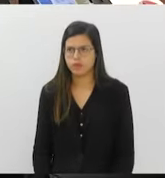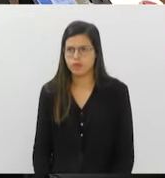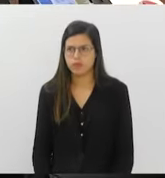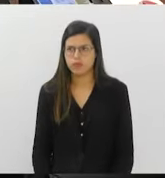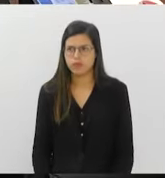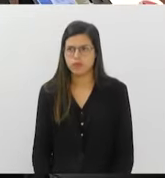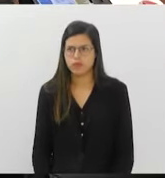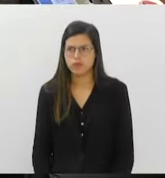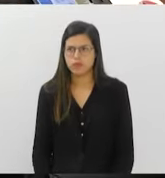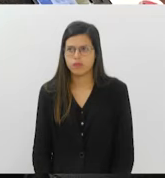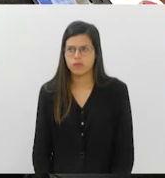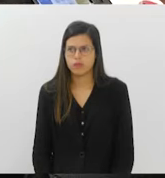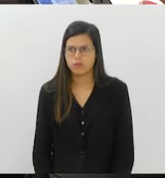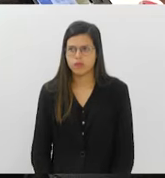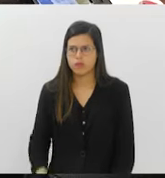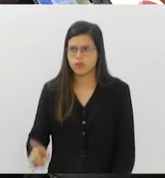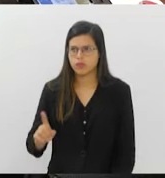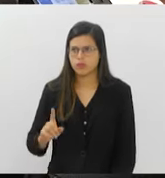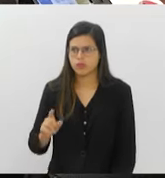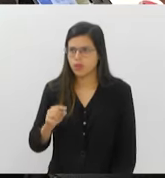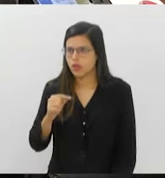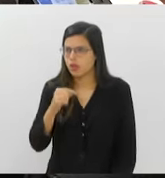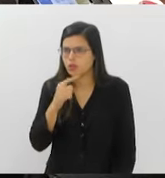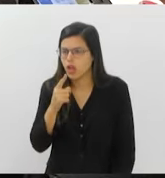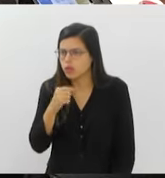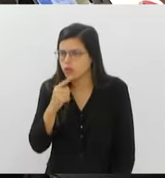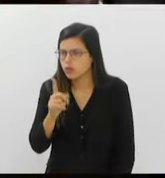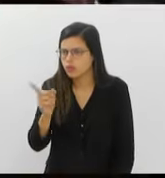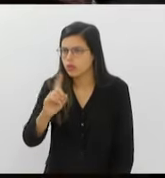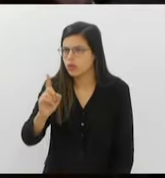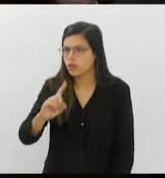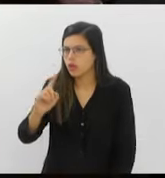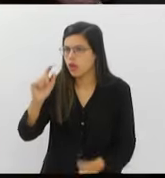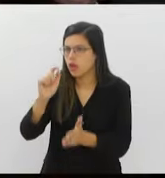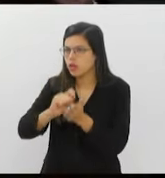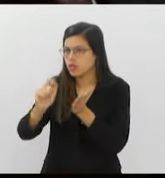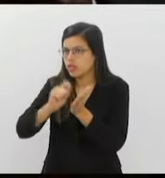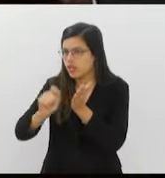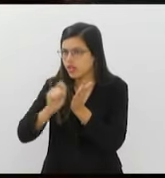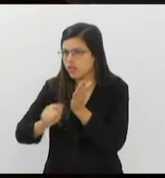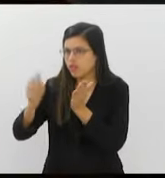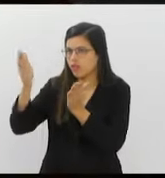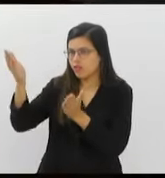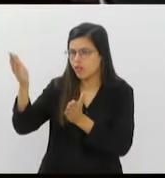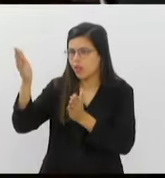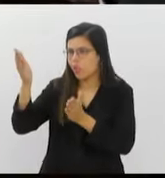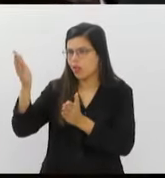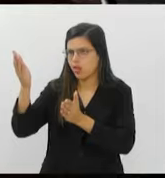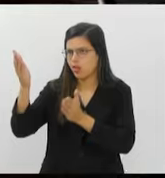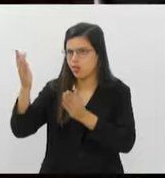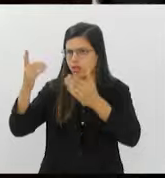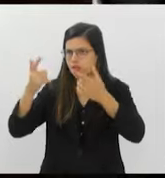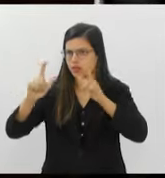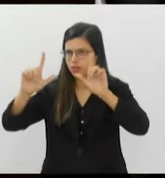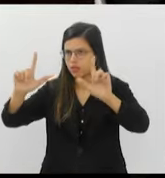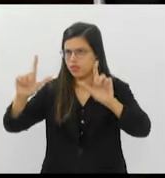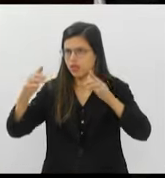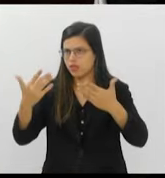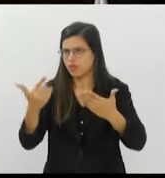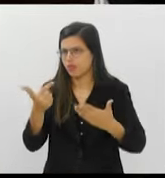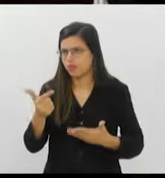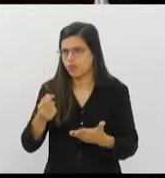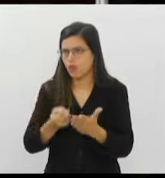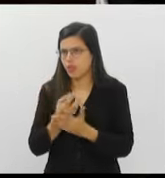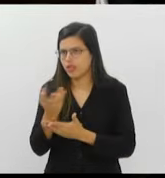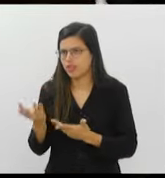Anuncio. Não, presidente, única. Eu não estava com dúvida, que escreveu no quadro. Eu tinha falado ainda, vamos limpar o painel de seguir. Não há quórum para deliberar, eu estou